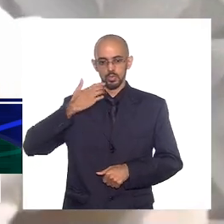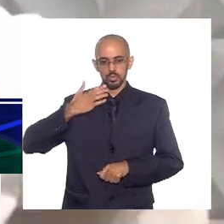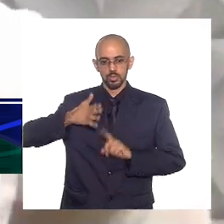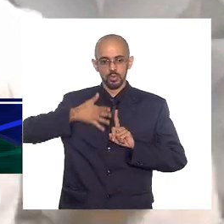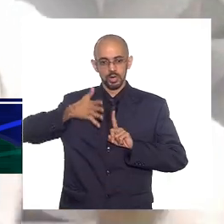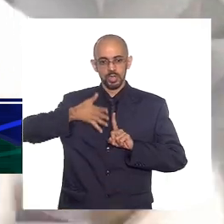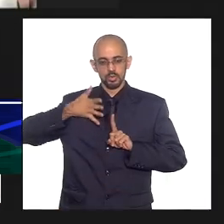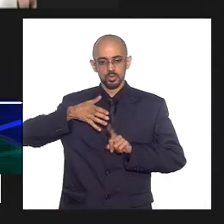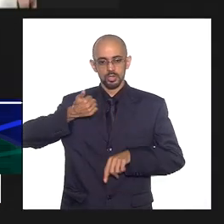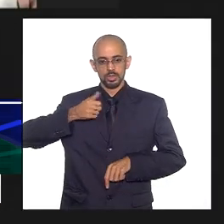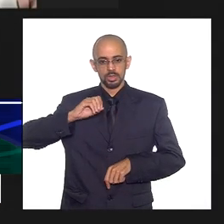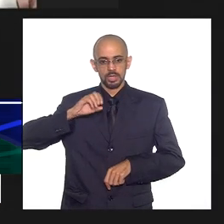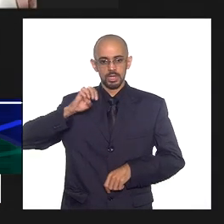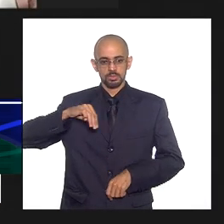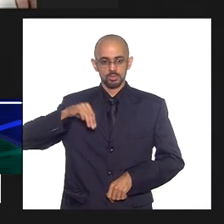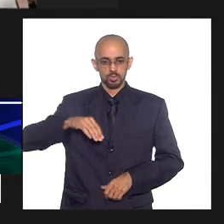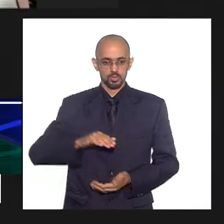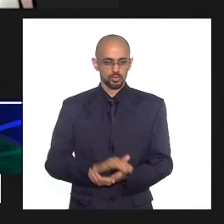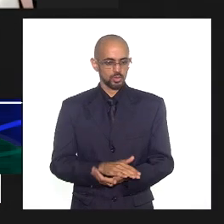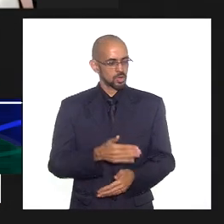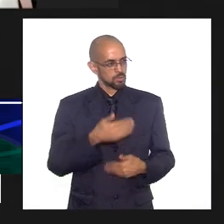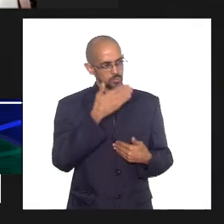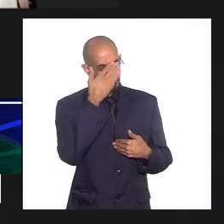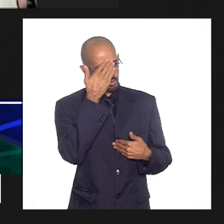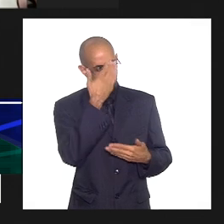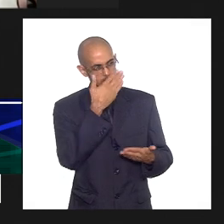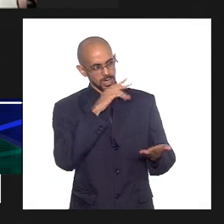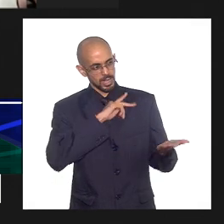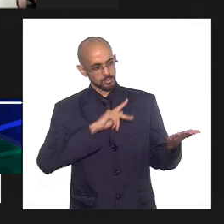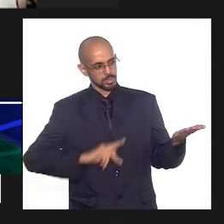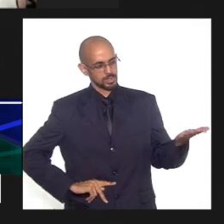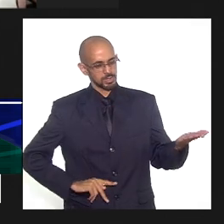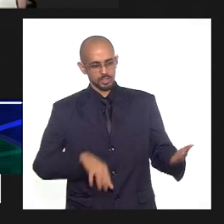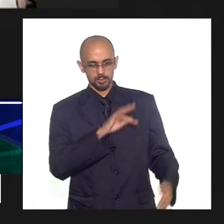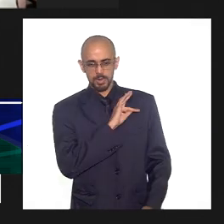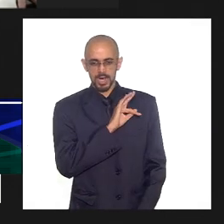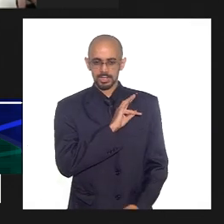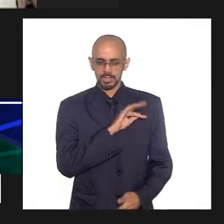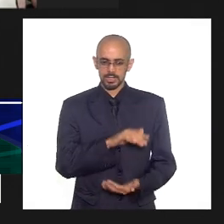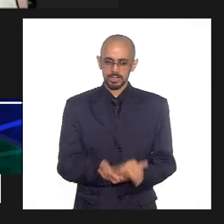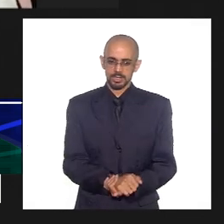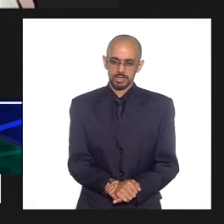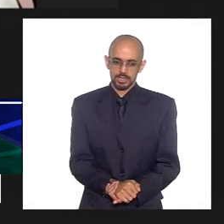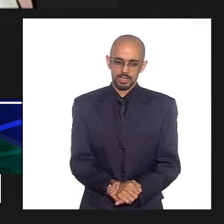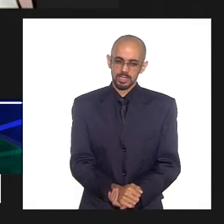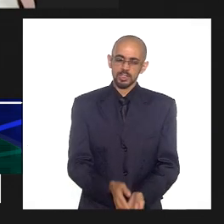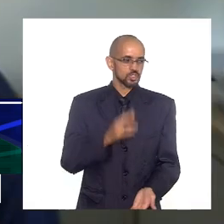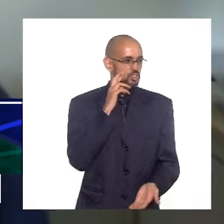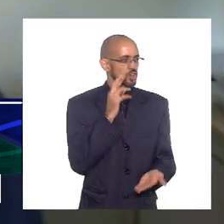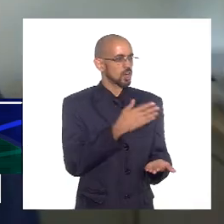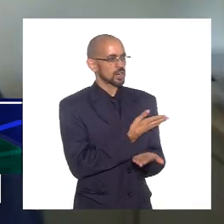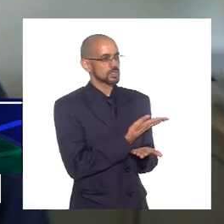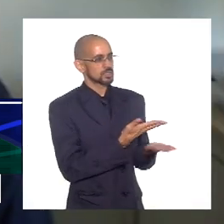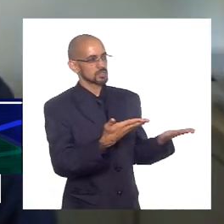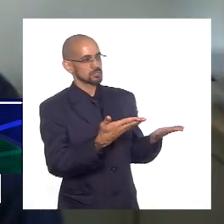tem 10 minutos. Obrigado, deputada presidente Marta Rocha. senhoras